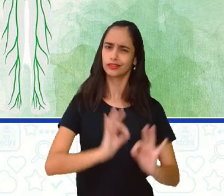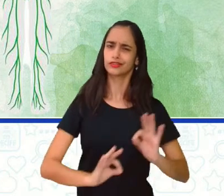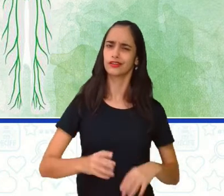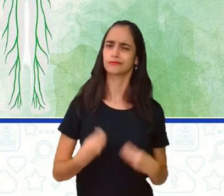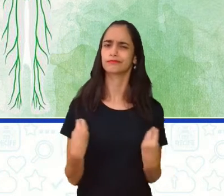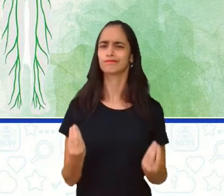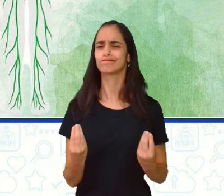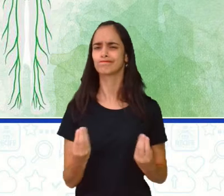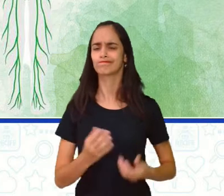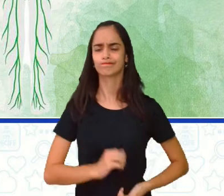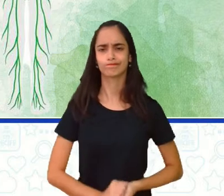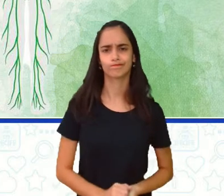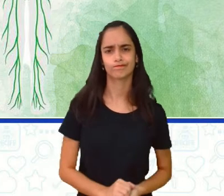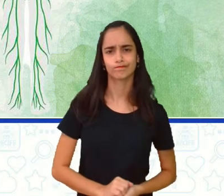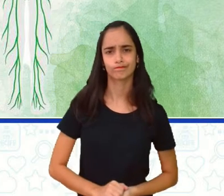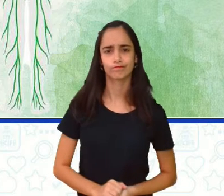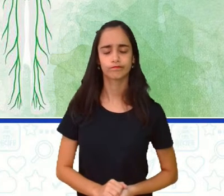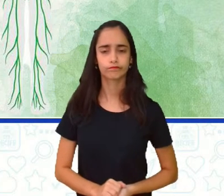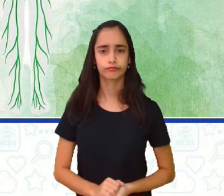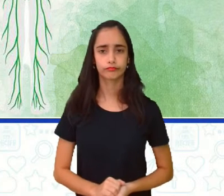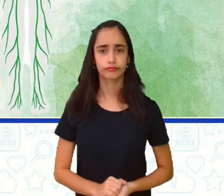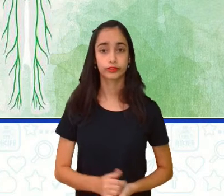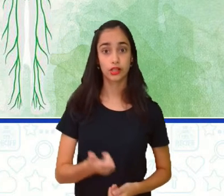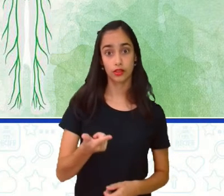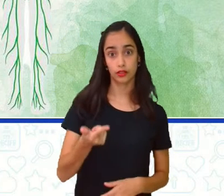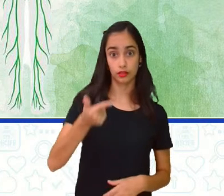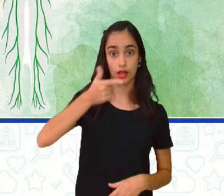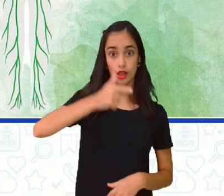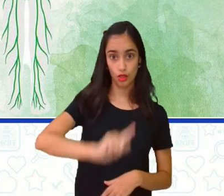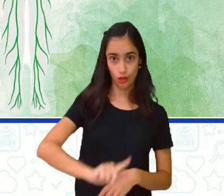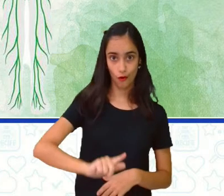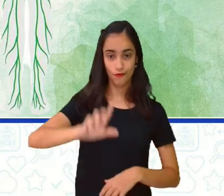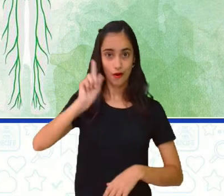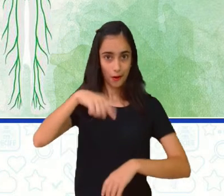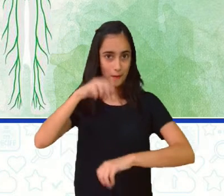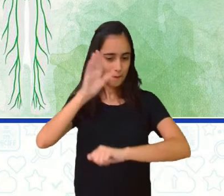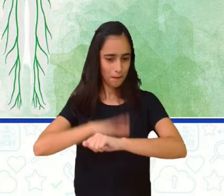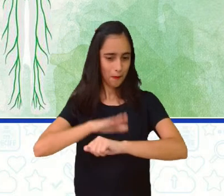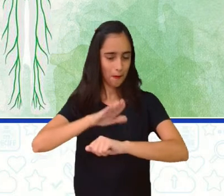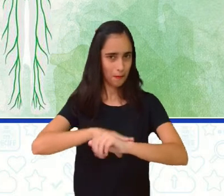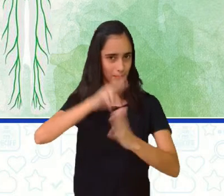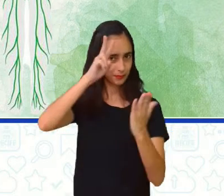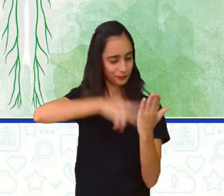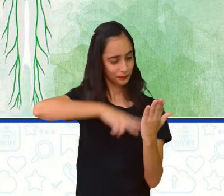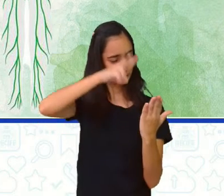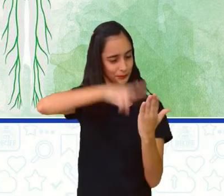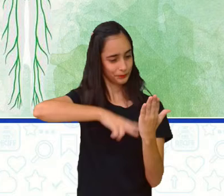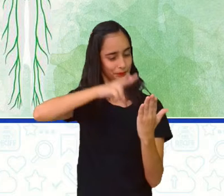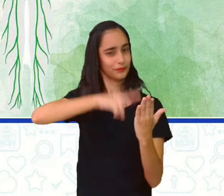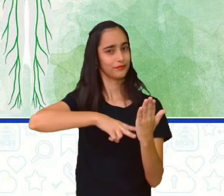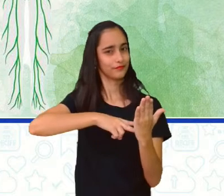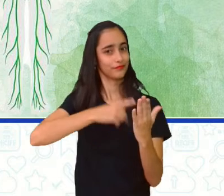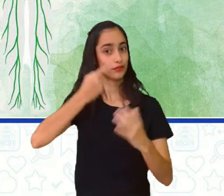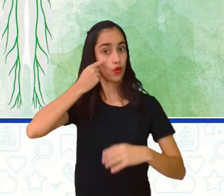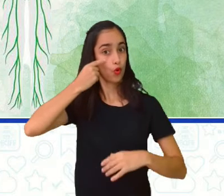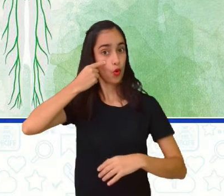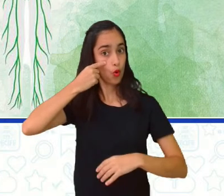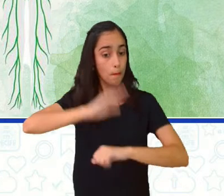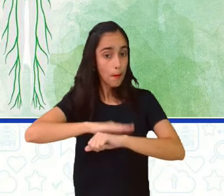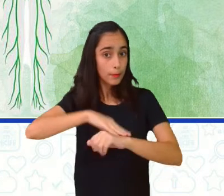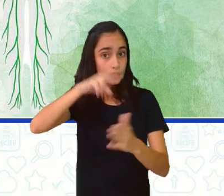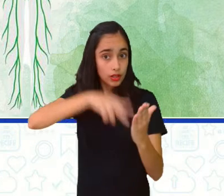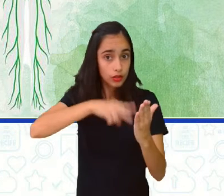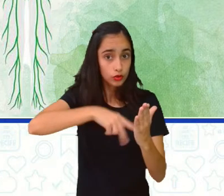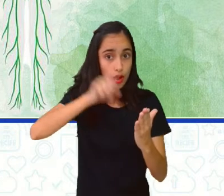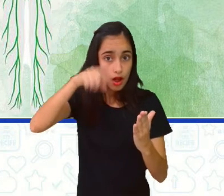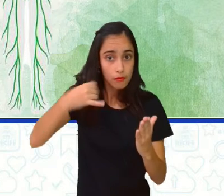é que compõe o sistema imunológico? Mais uma vez, momento de leitura. Esse momento de leitura é bem importante